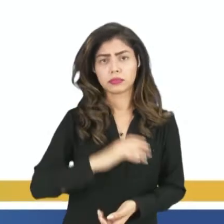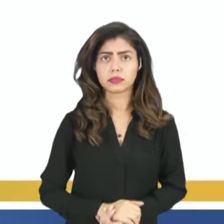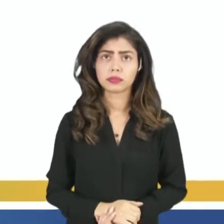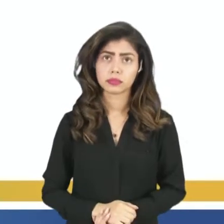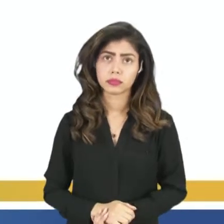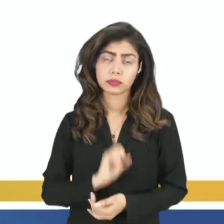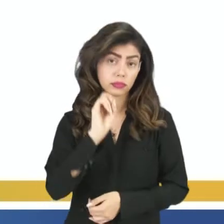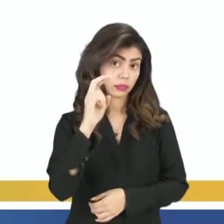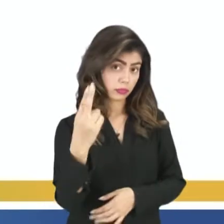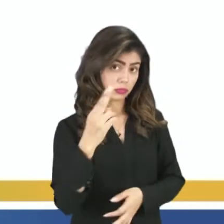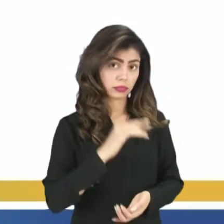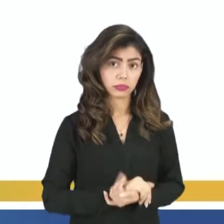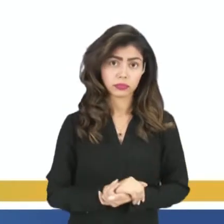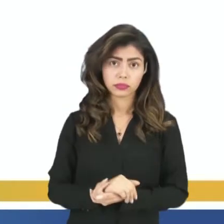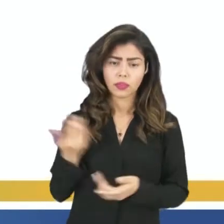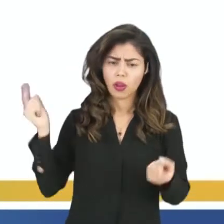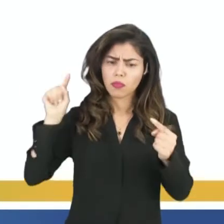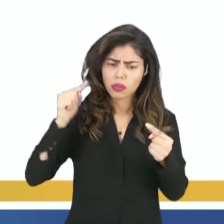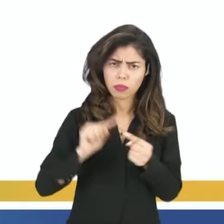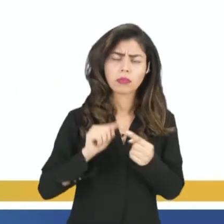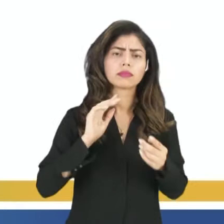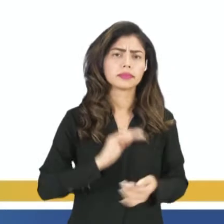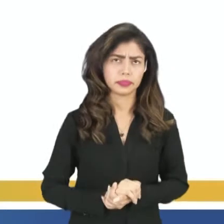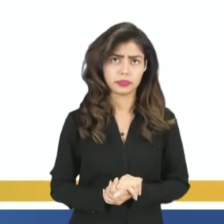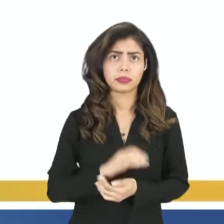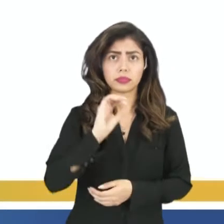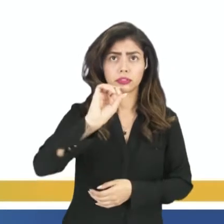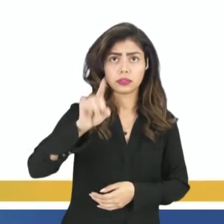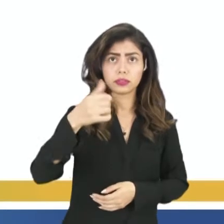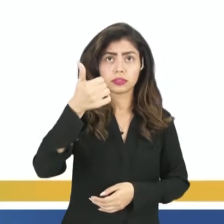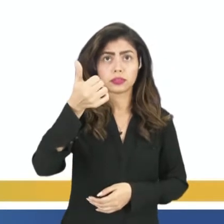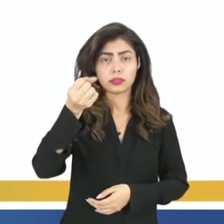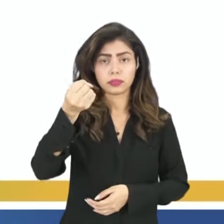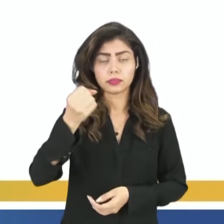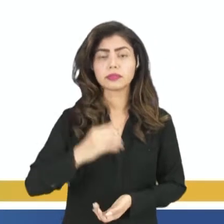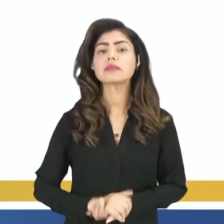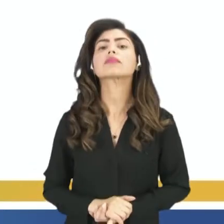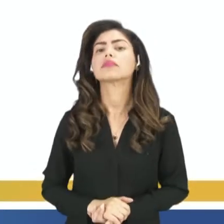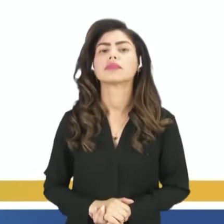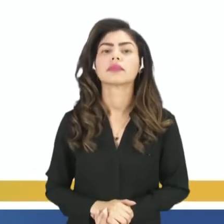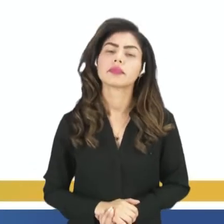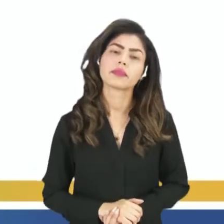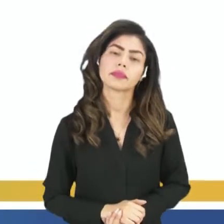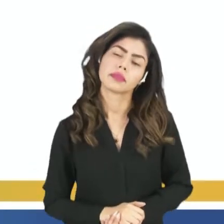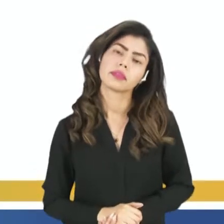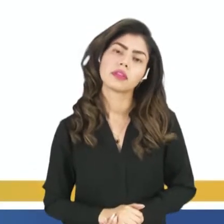0,1875. Ou seja, aproximadamente 0,18, não é? O que equivale a